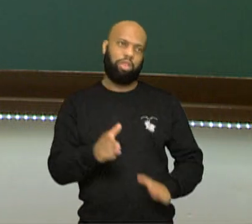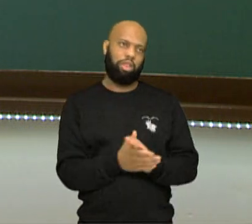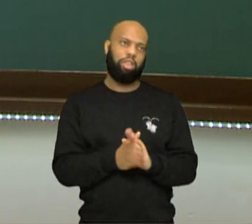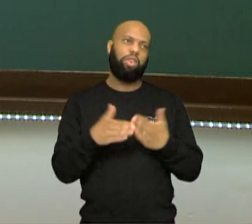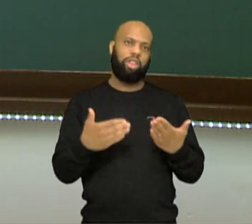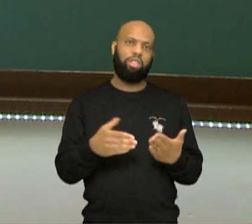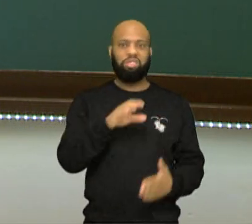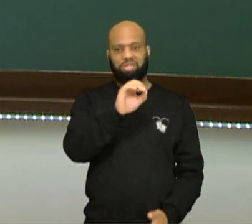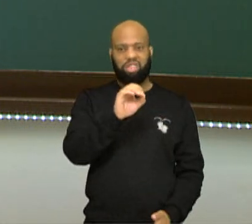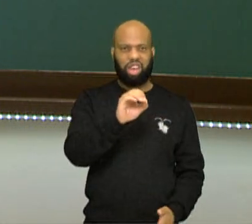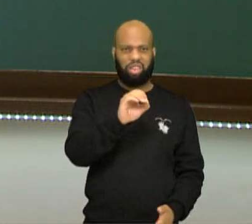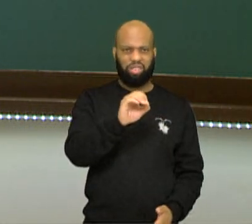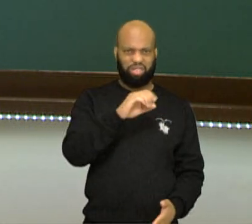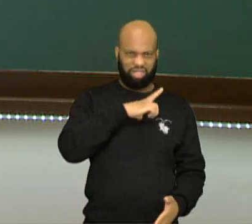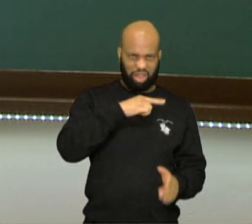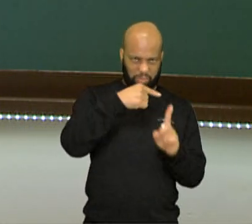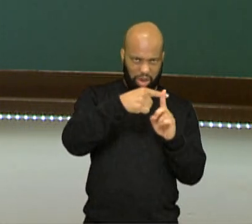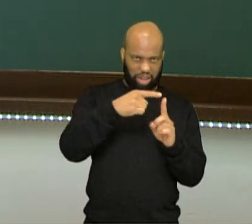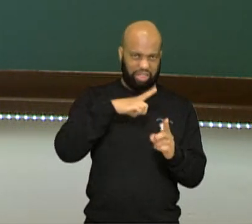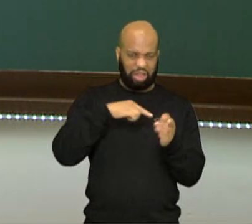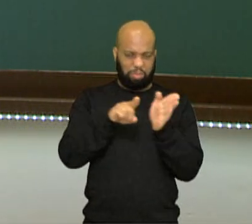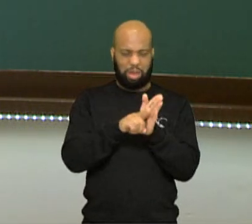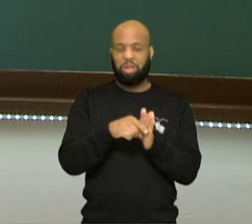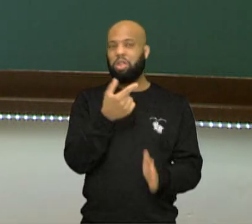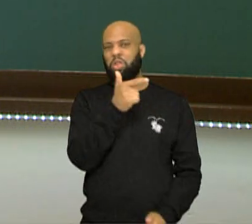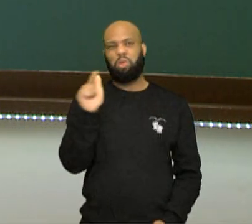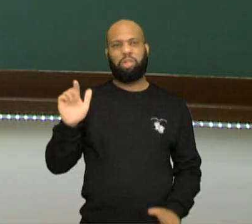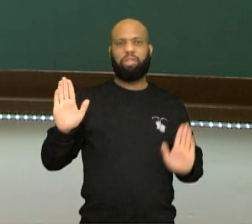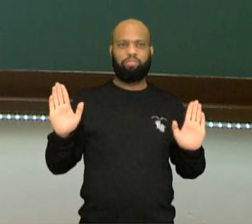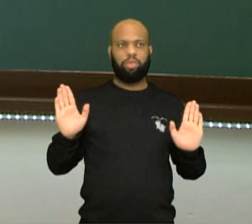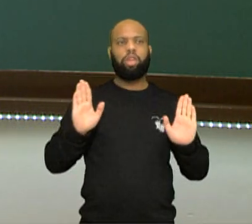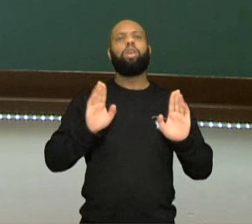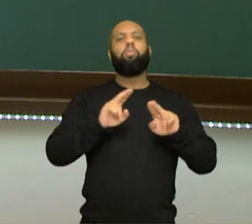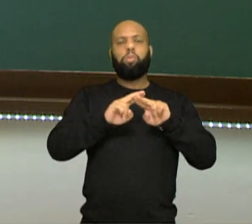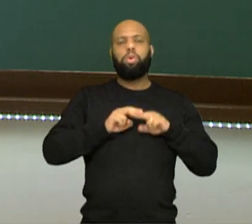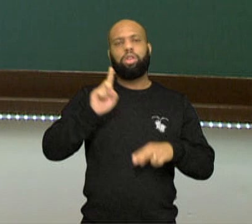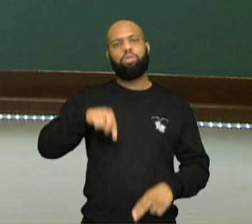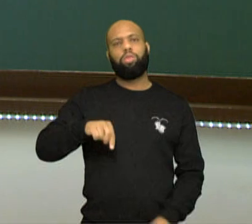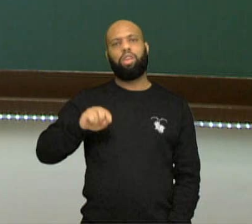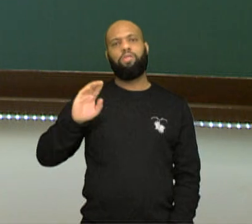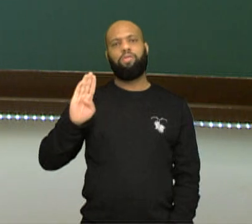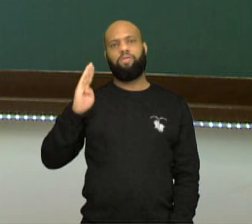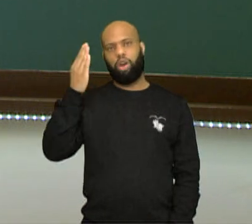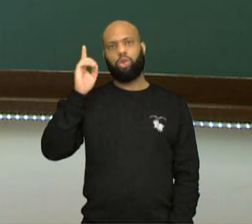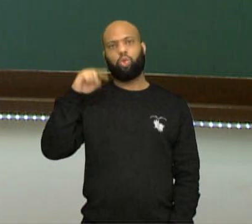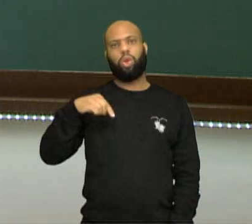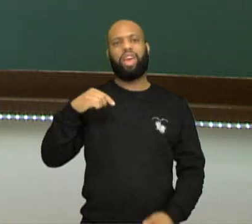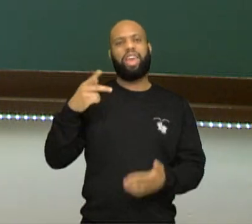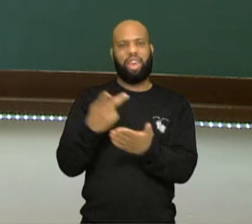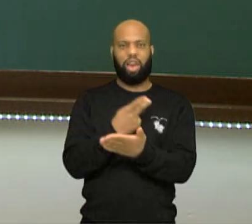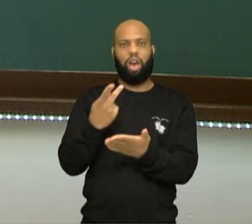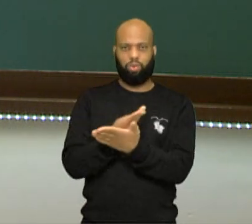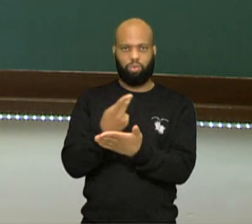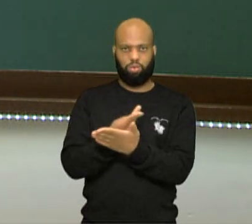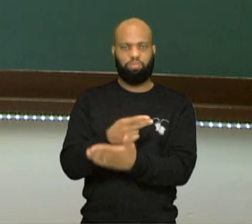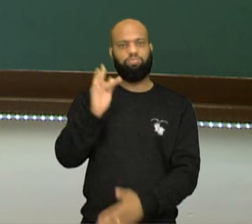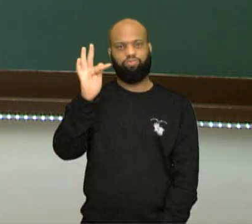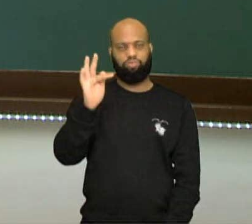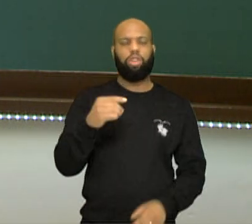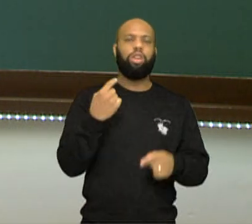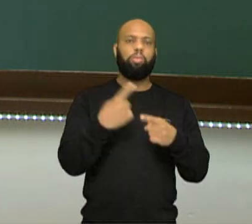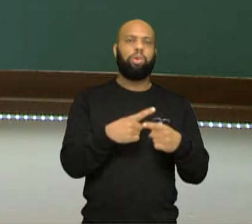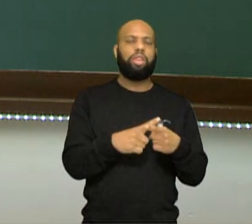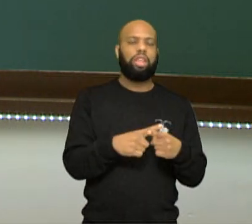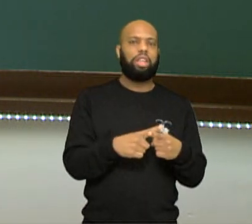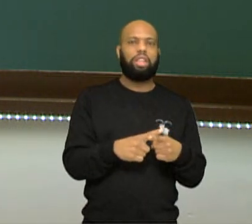negativo e nem positivo. Não faz muito sentido isso, ok? Por isso a gente coloca falso, porque o trabalho da força elétrica não é